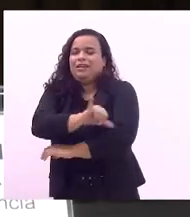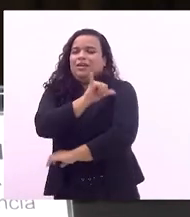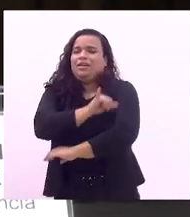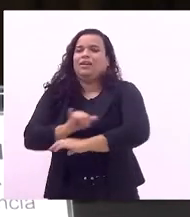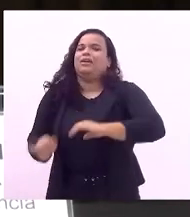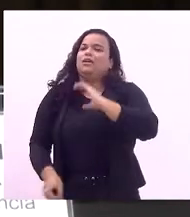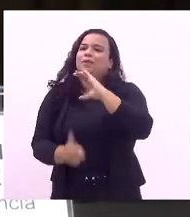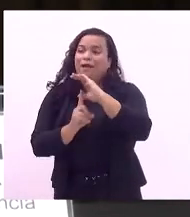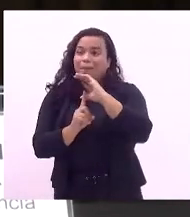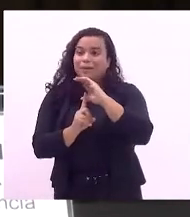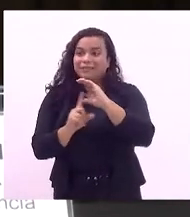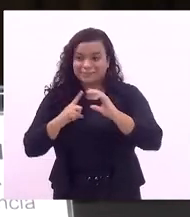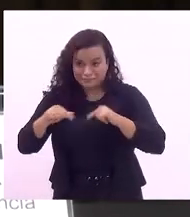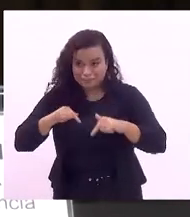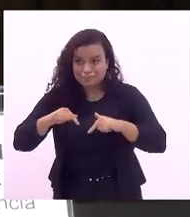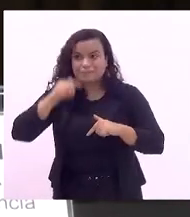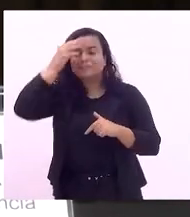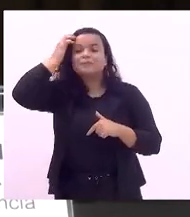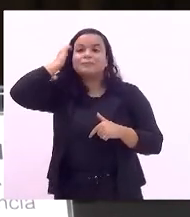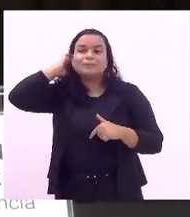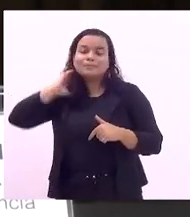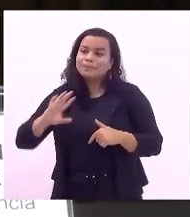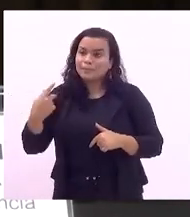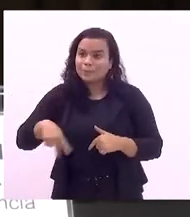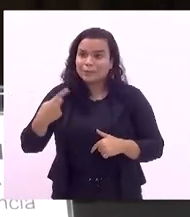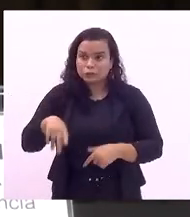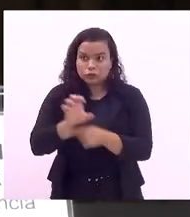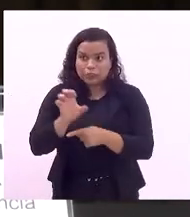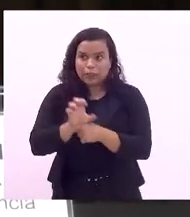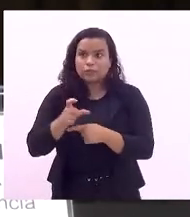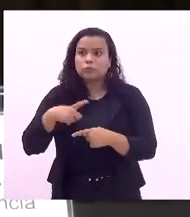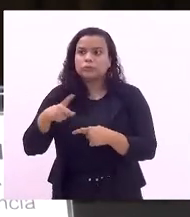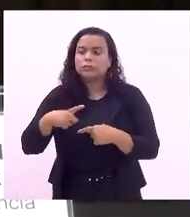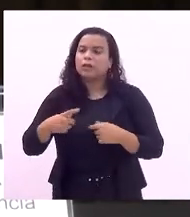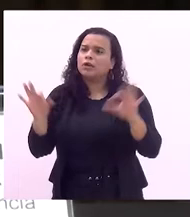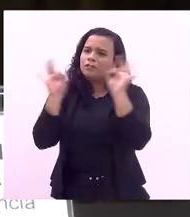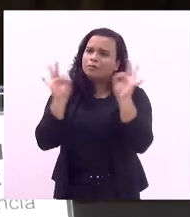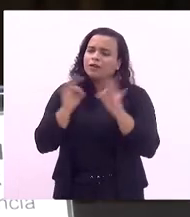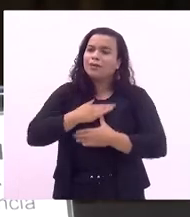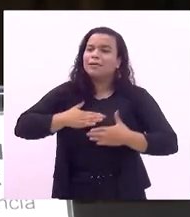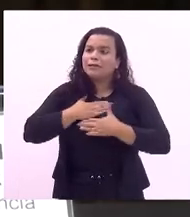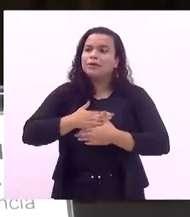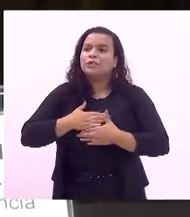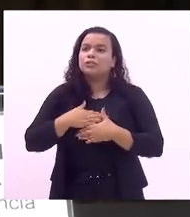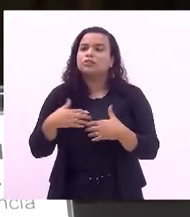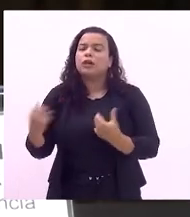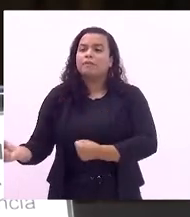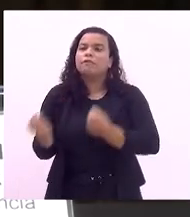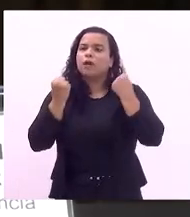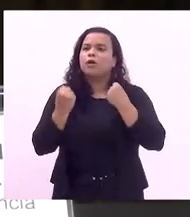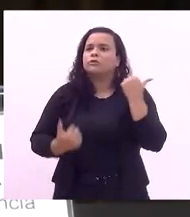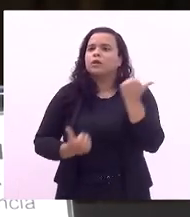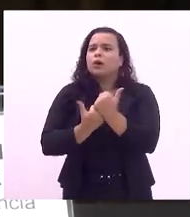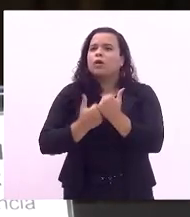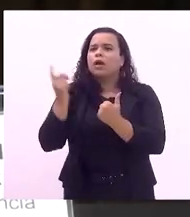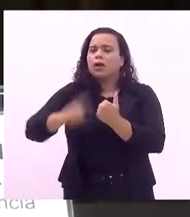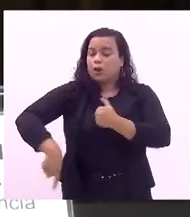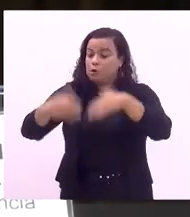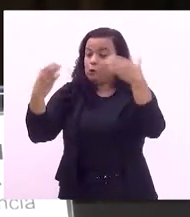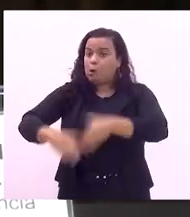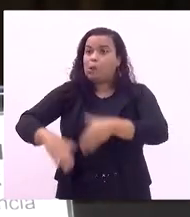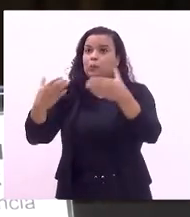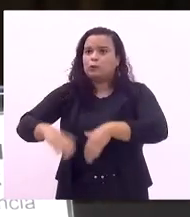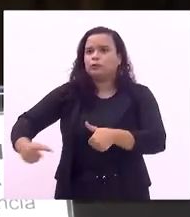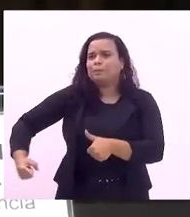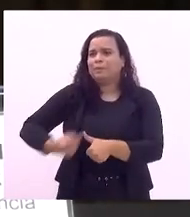estado tem a honra de ser entre as forças auxiliares a primeira que abriu concurso público